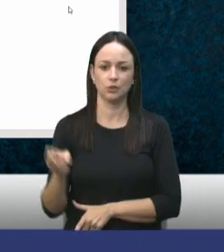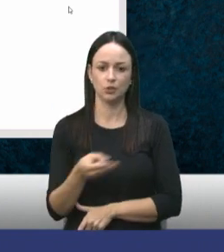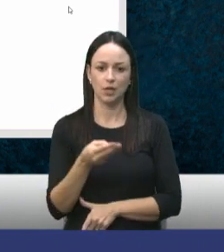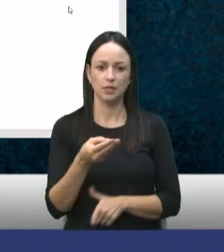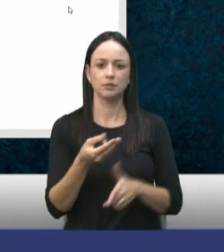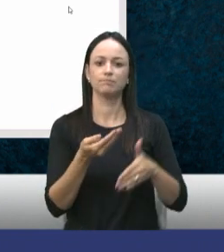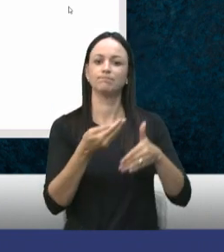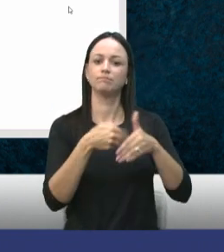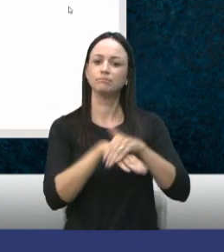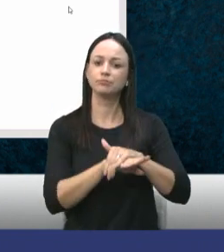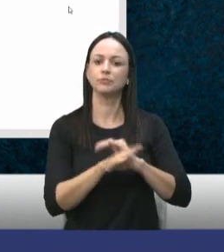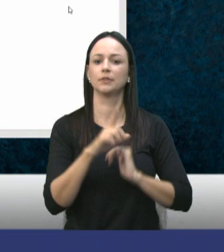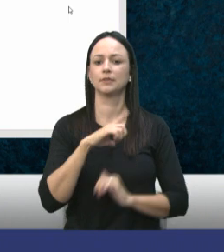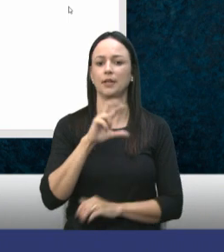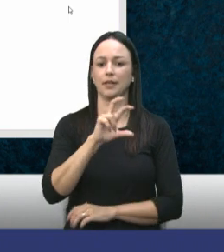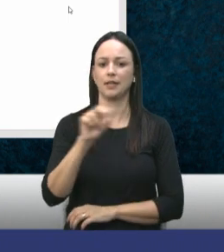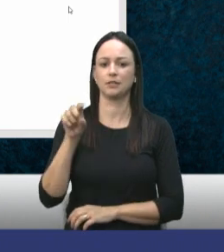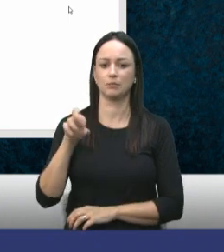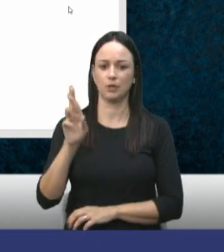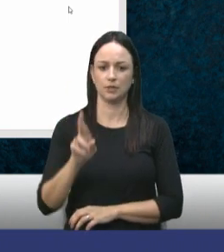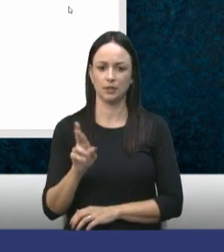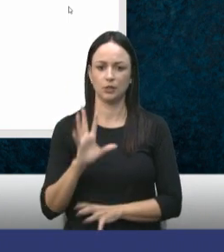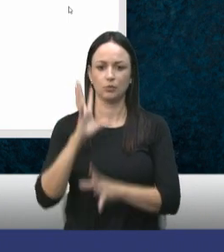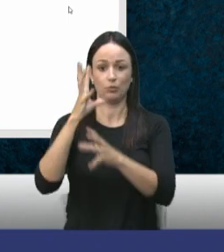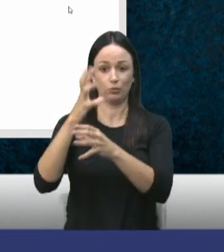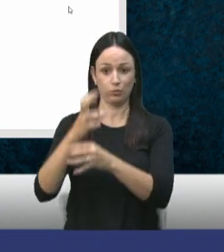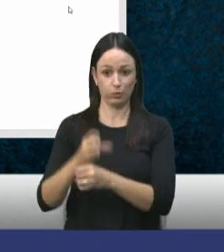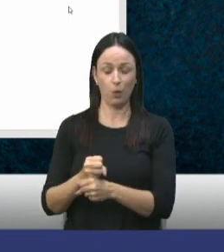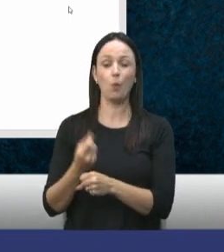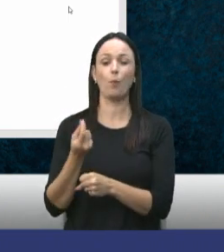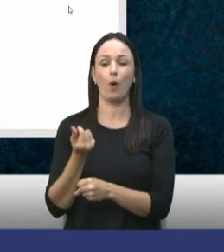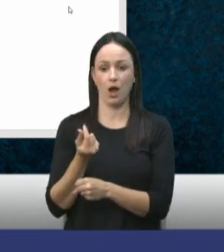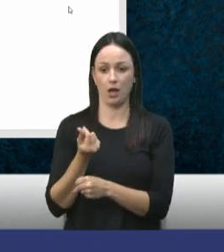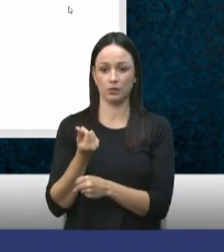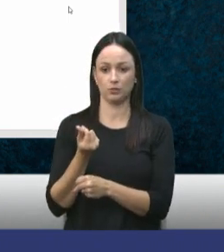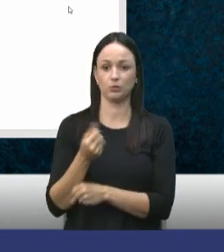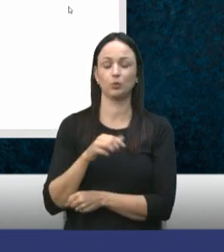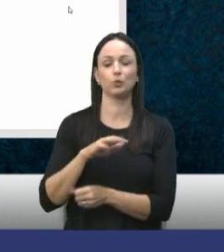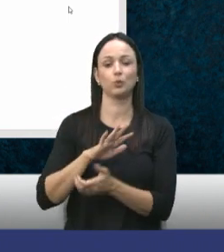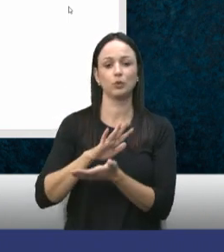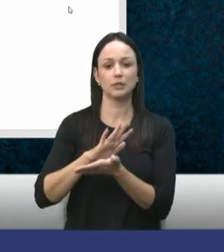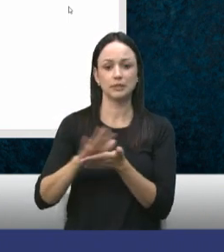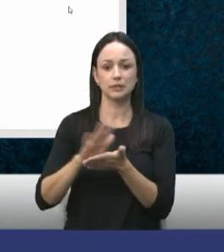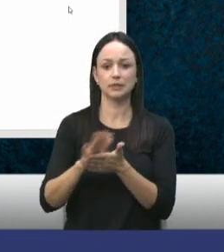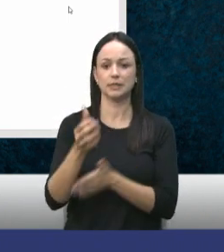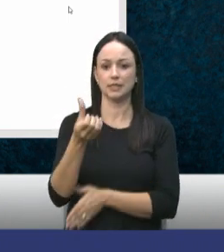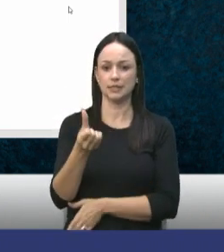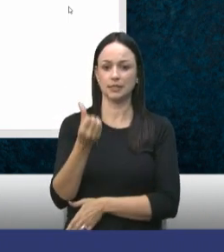contingência, R$500.000. Totalizando, então, as despesas,